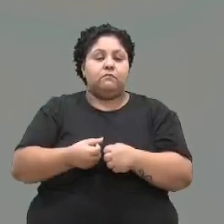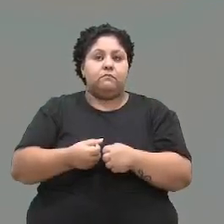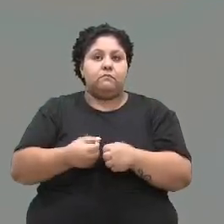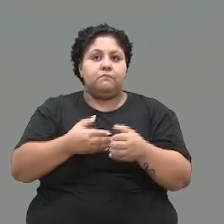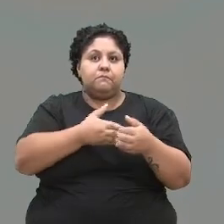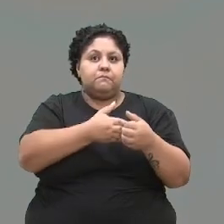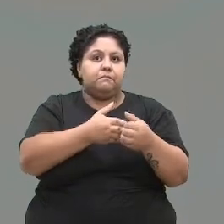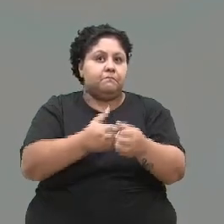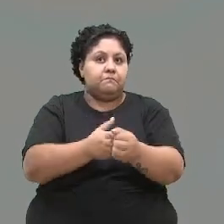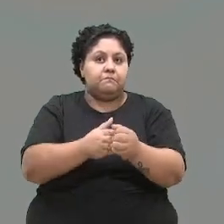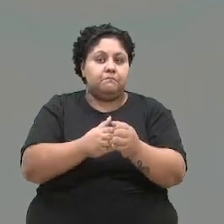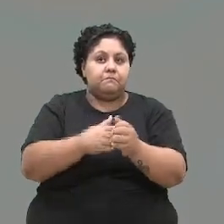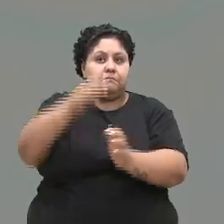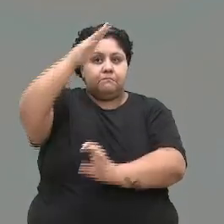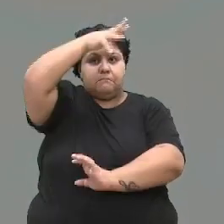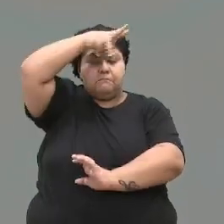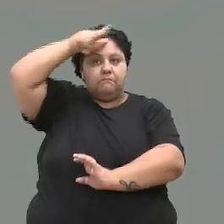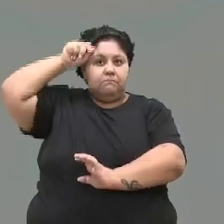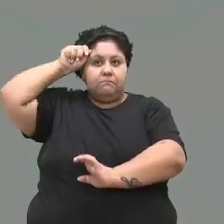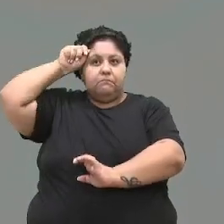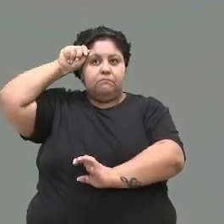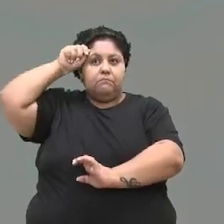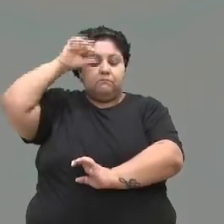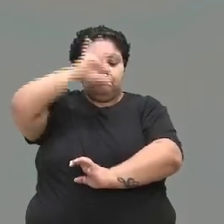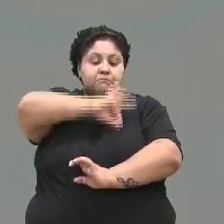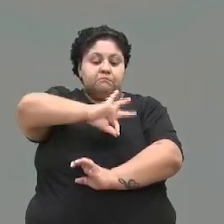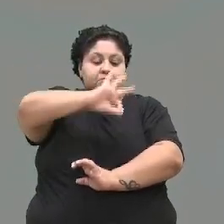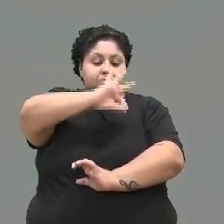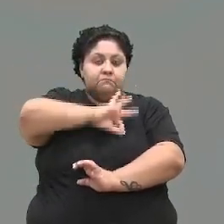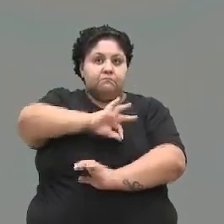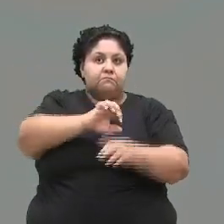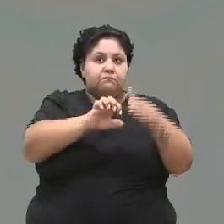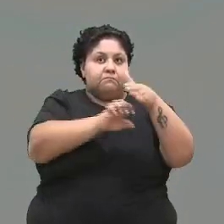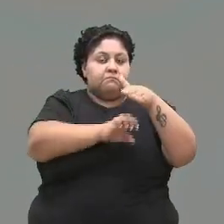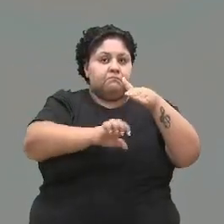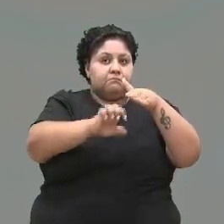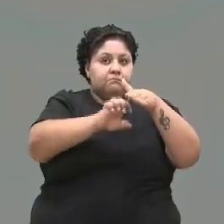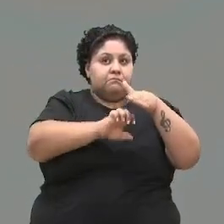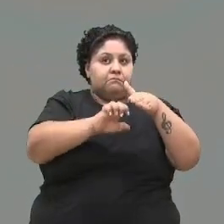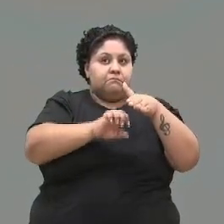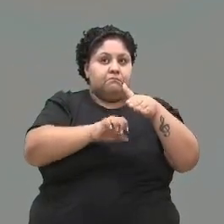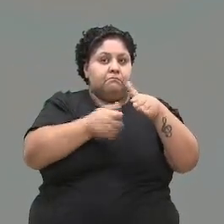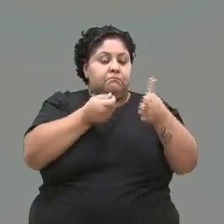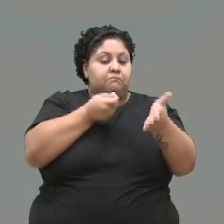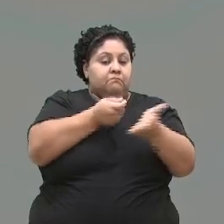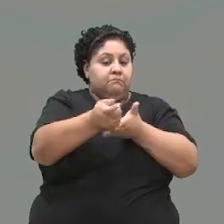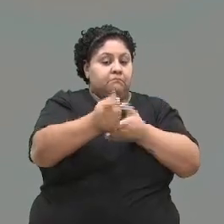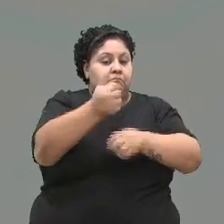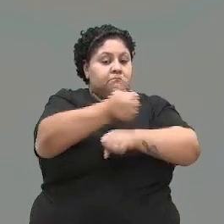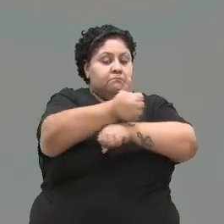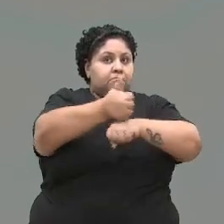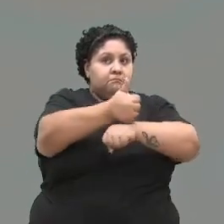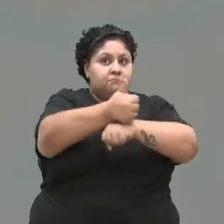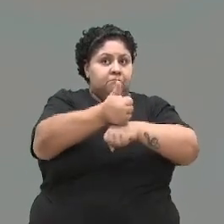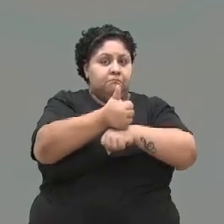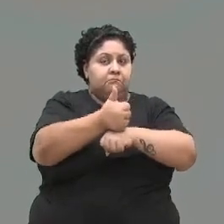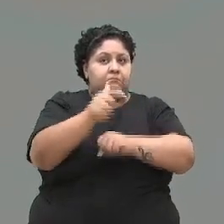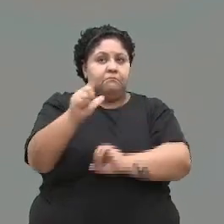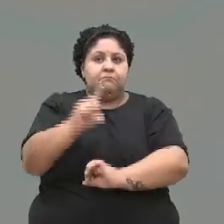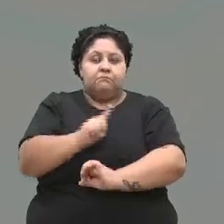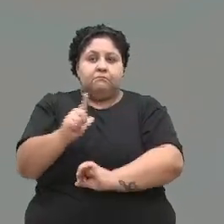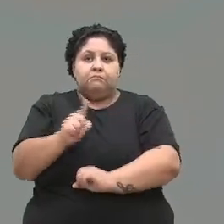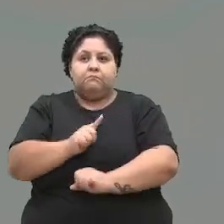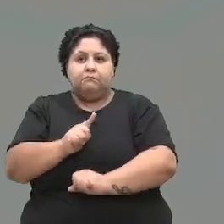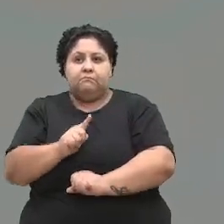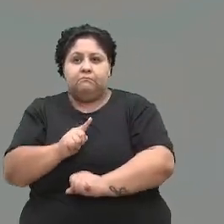cuidadoras na rede municipal? Qual o salário que a empresa Top Sul está pagando a esses profissionais? Existe